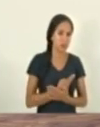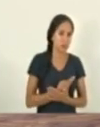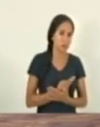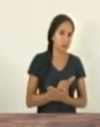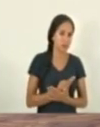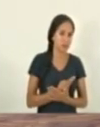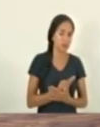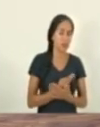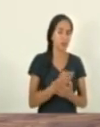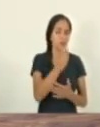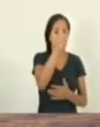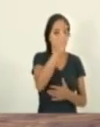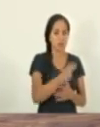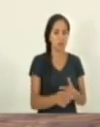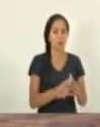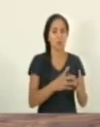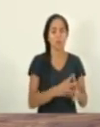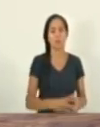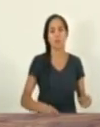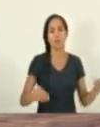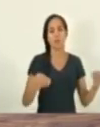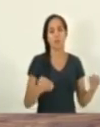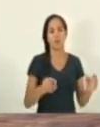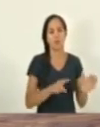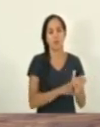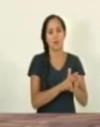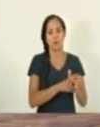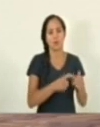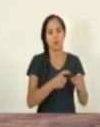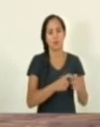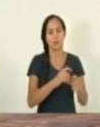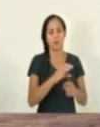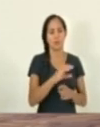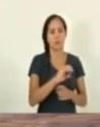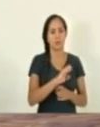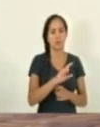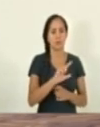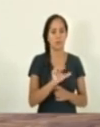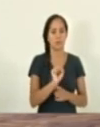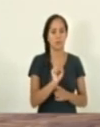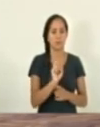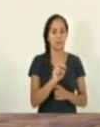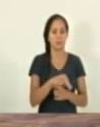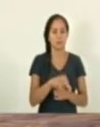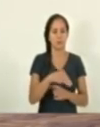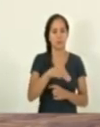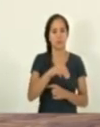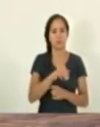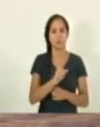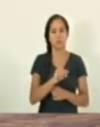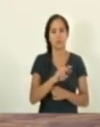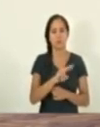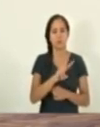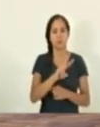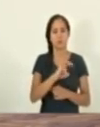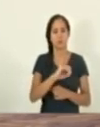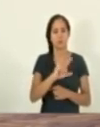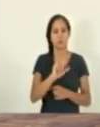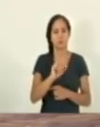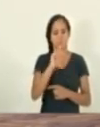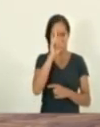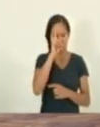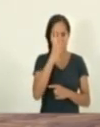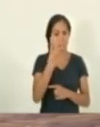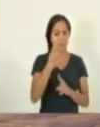o desaparecimento e assassinato do perito Celso Marvila. Celso Marvila, no dia 3 de